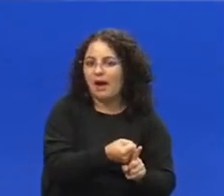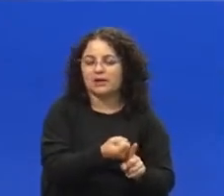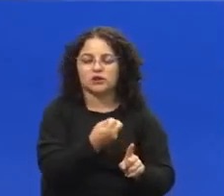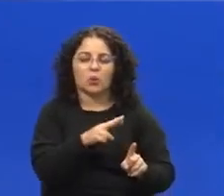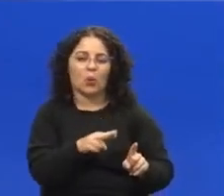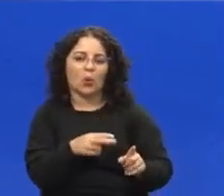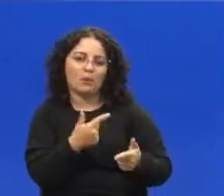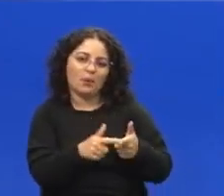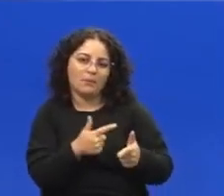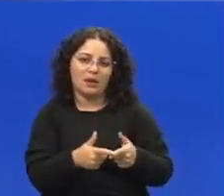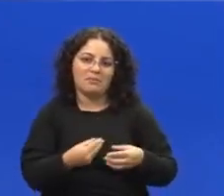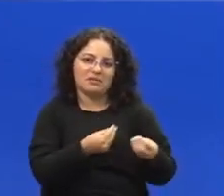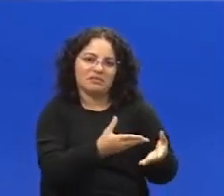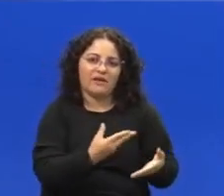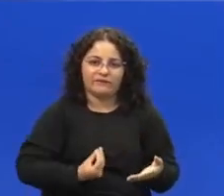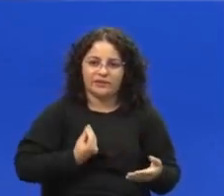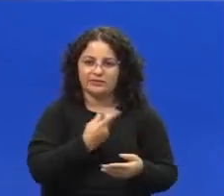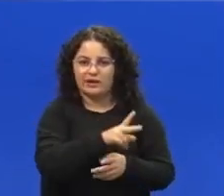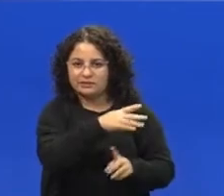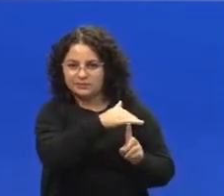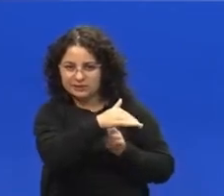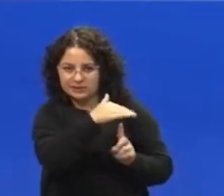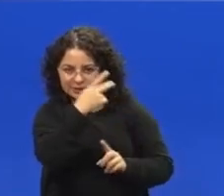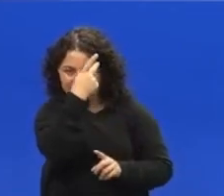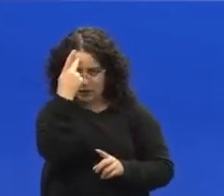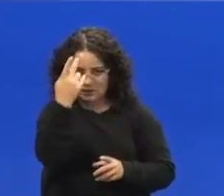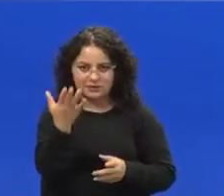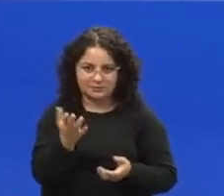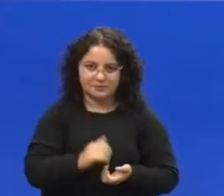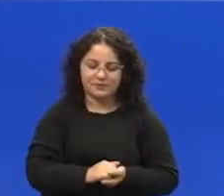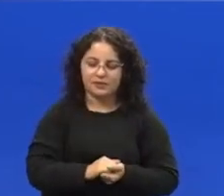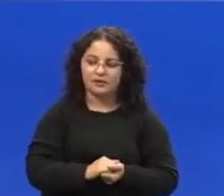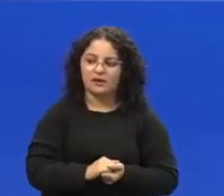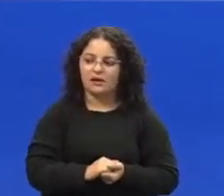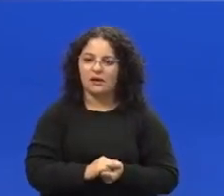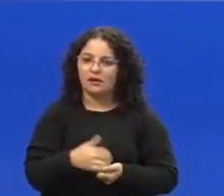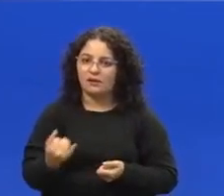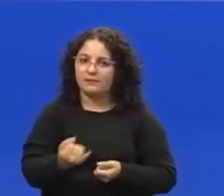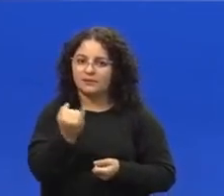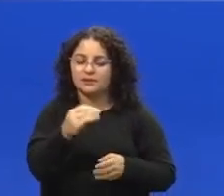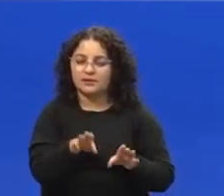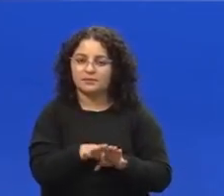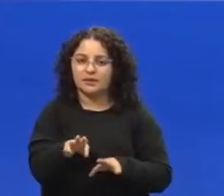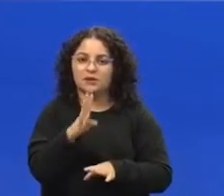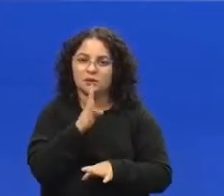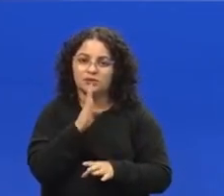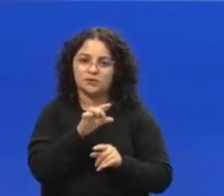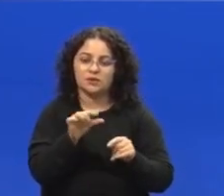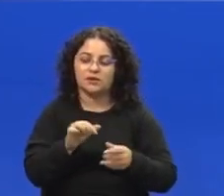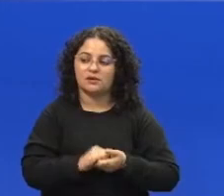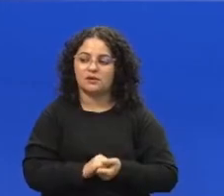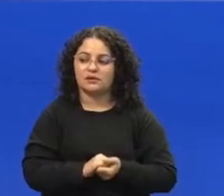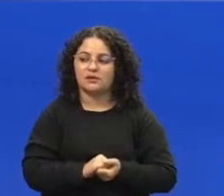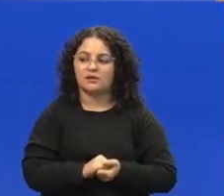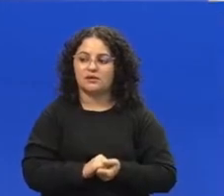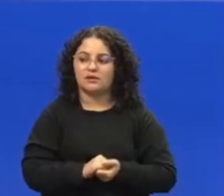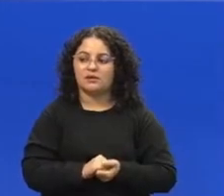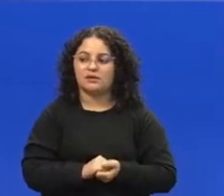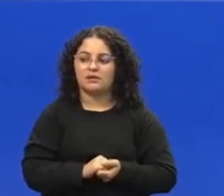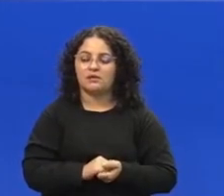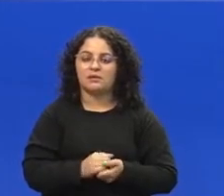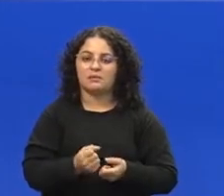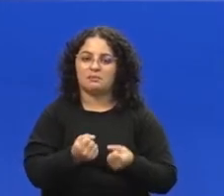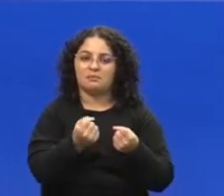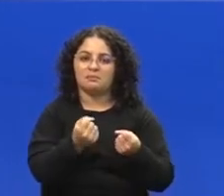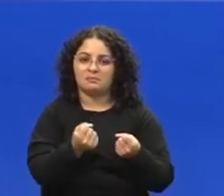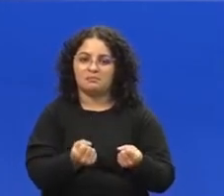complicação que possa ser decorrente dessa fratura. Importante a gente conhecer, então, o que a gente sempre fala, né, do efeito